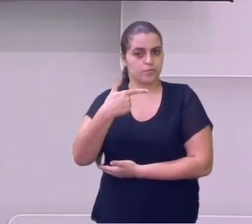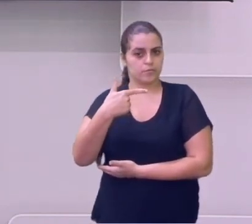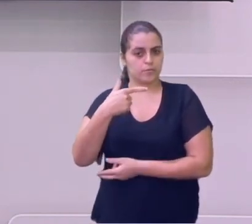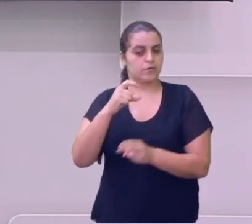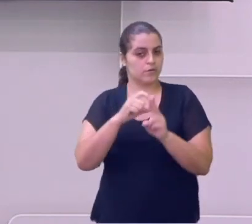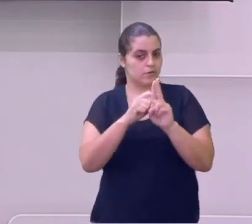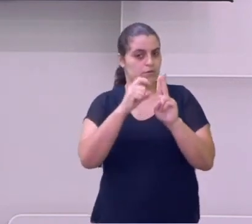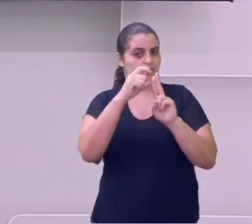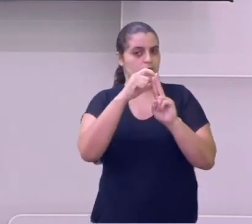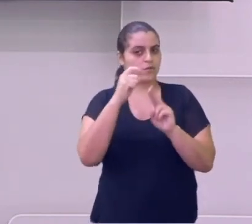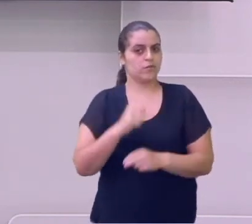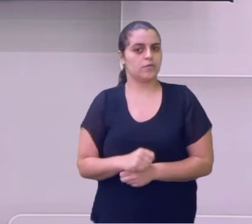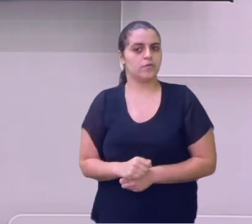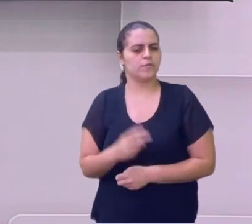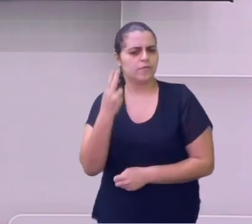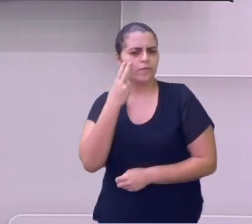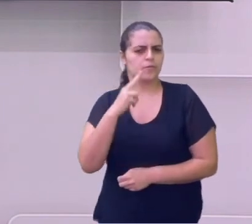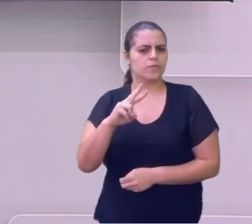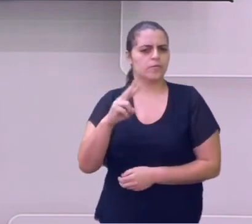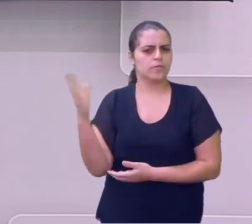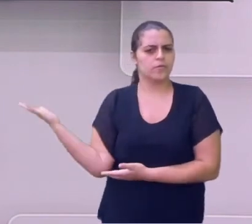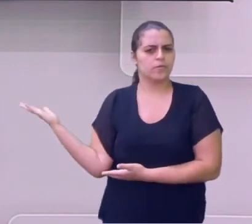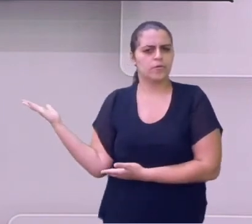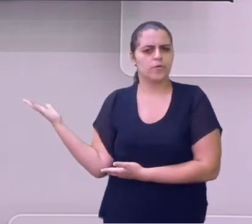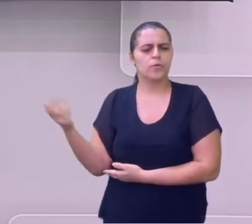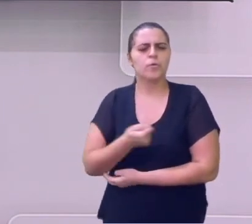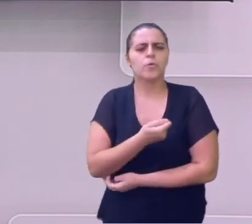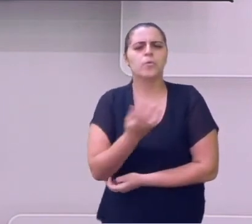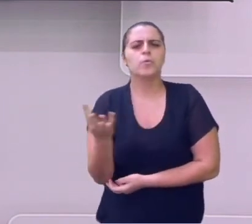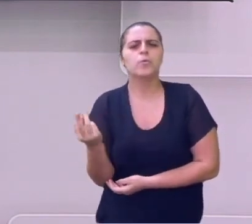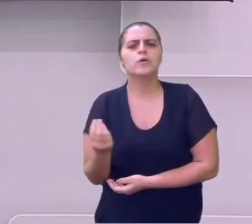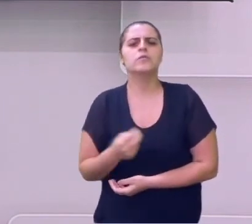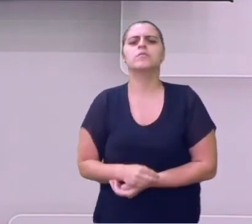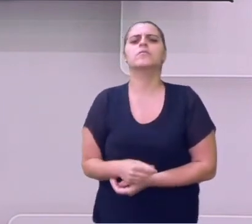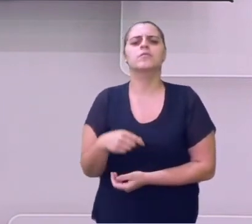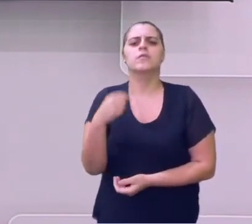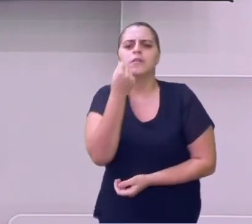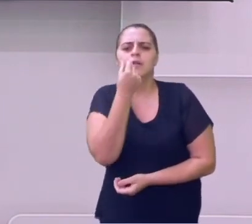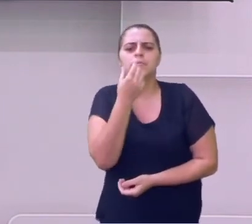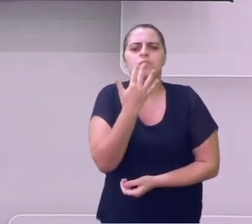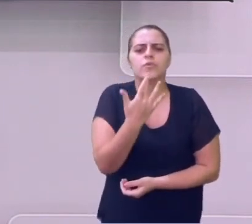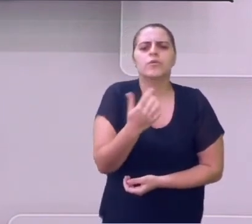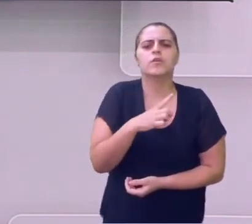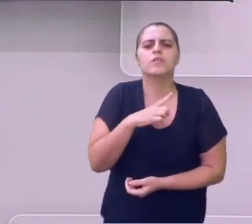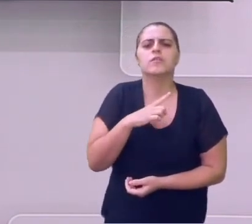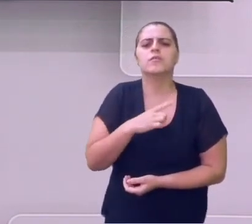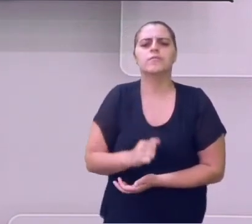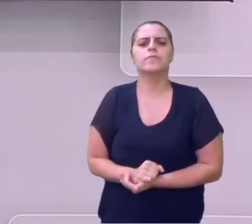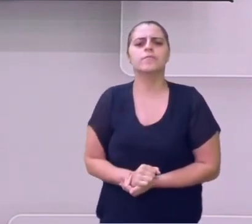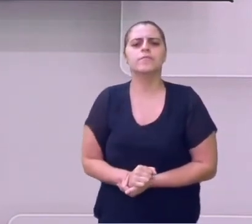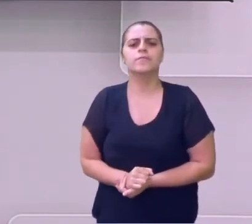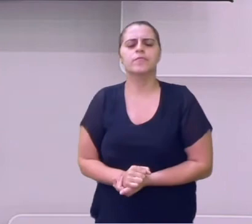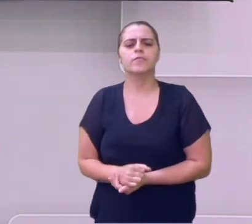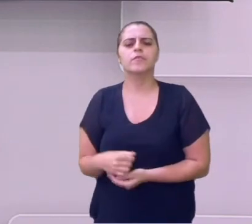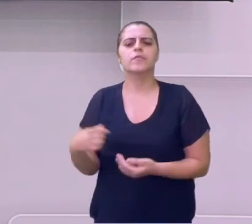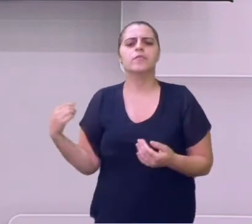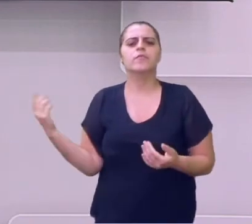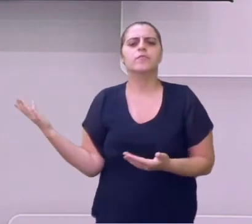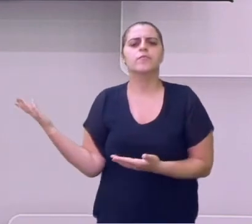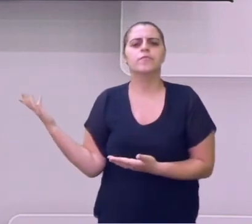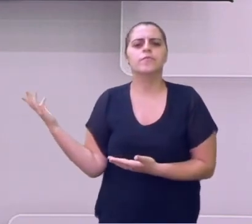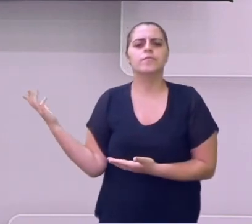dezenas. Veja, com quantos lápis Camila ficou? Camila ficou com um total de